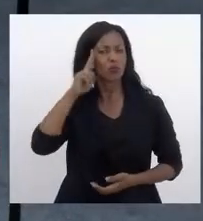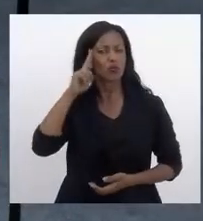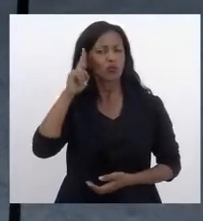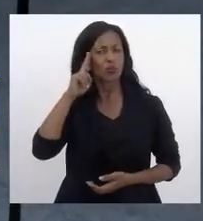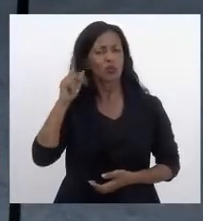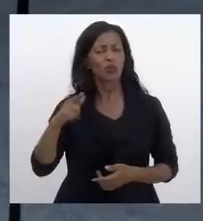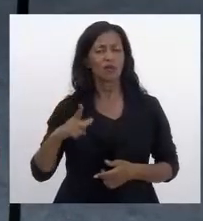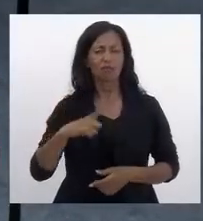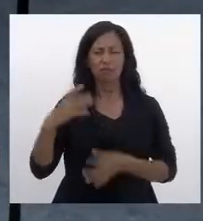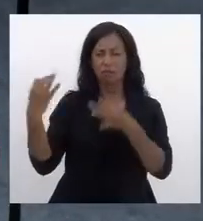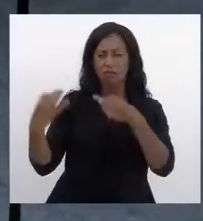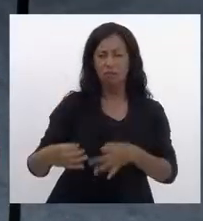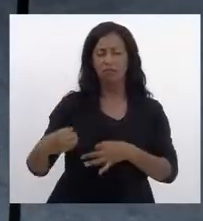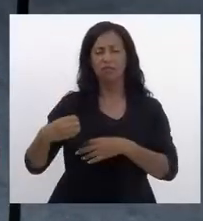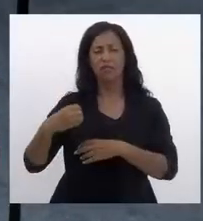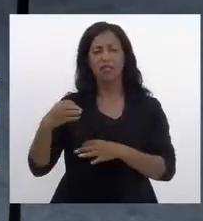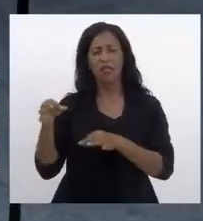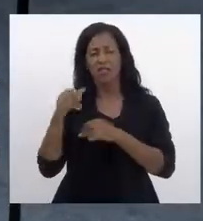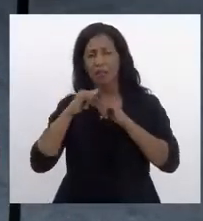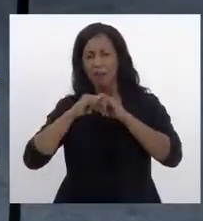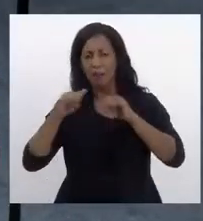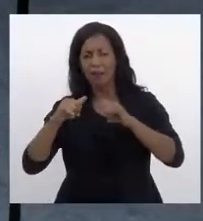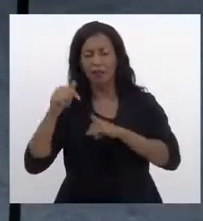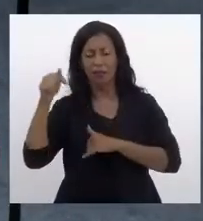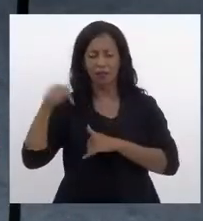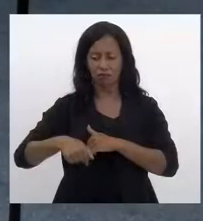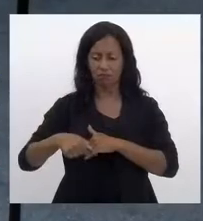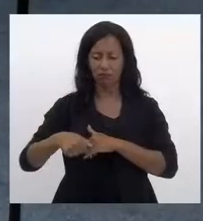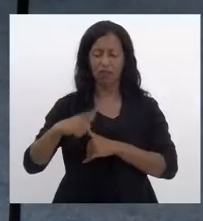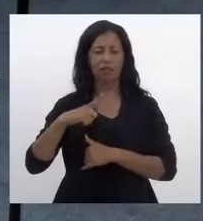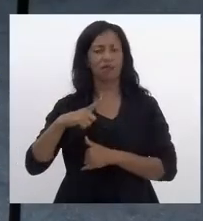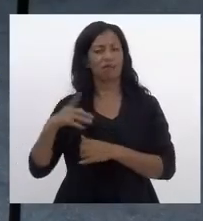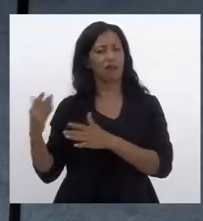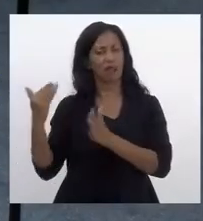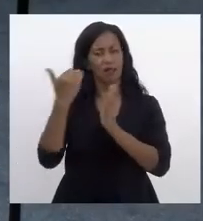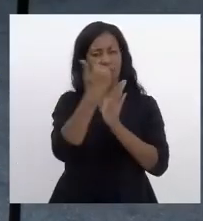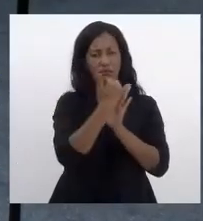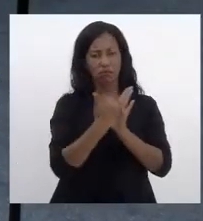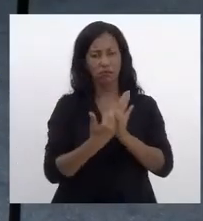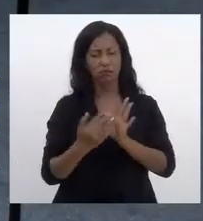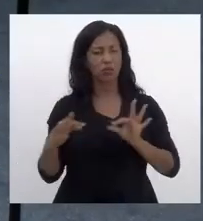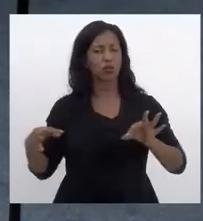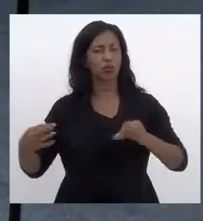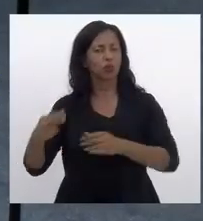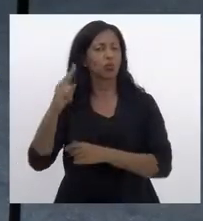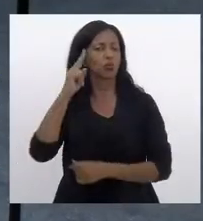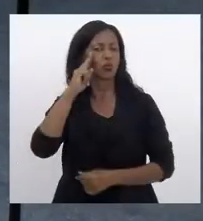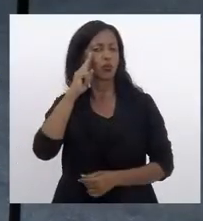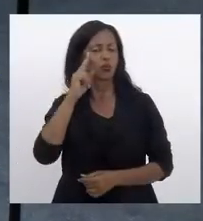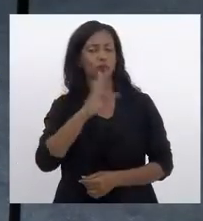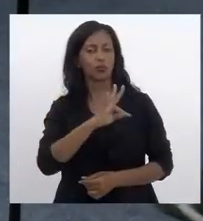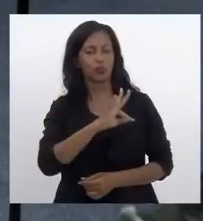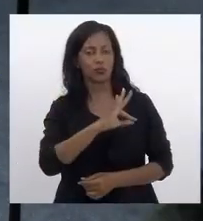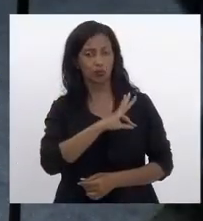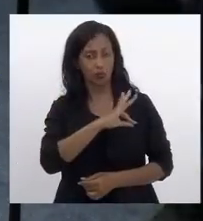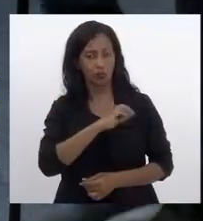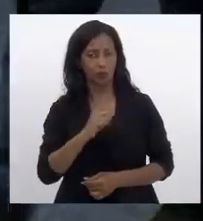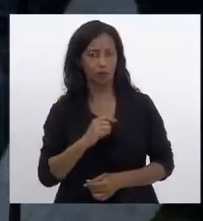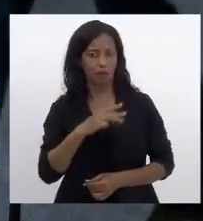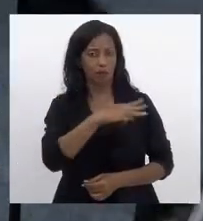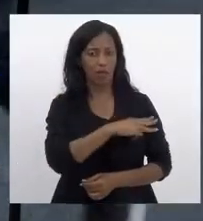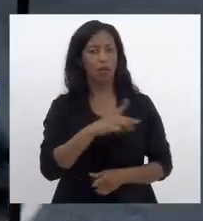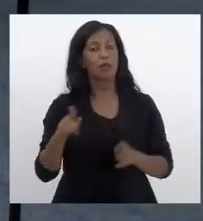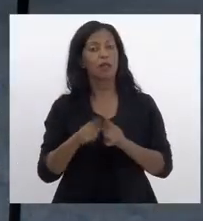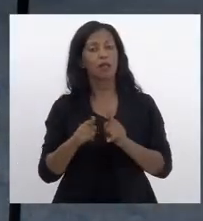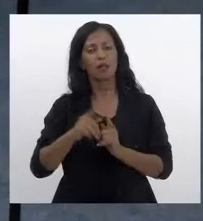certeza que a mensagem que vai sair daqui será aquela a contento dos policiais militares e também os nossos bravos corpos